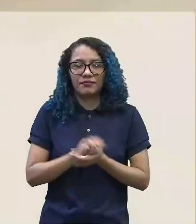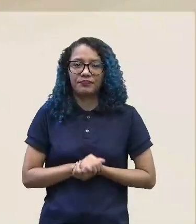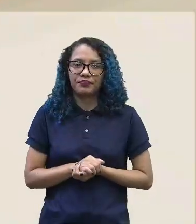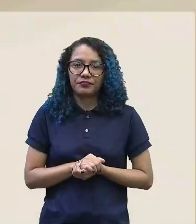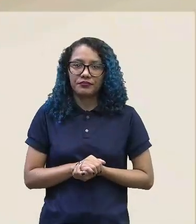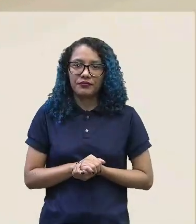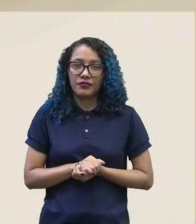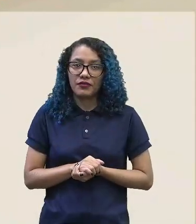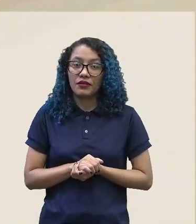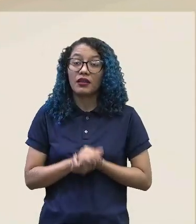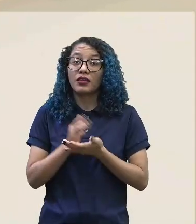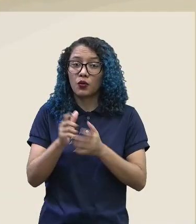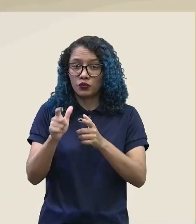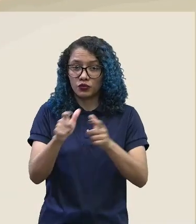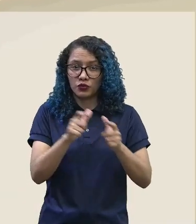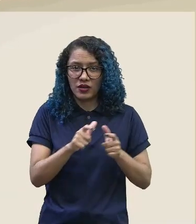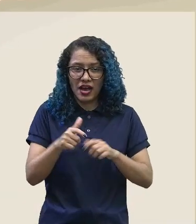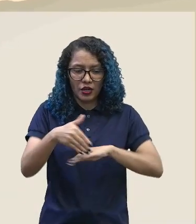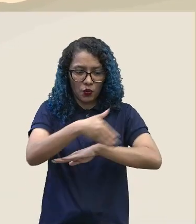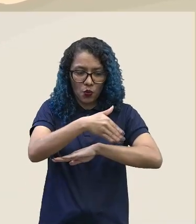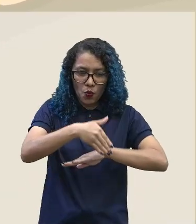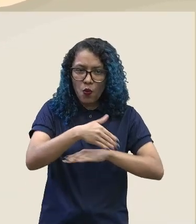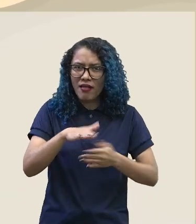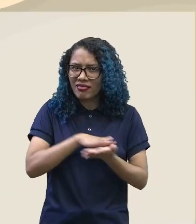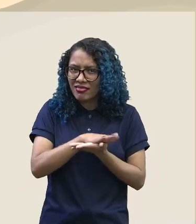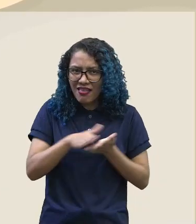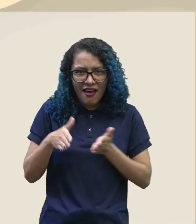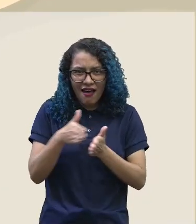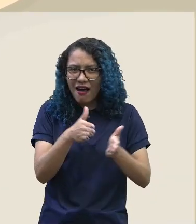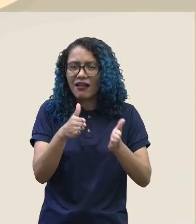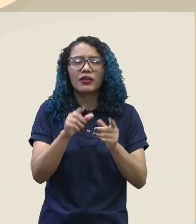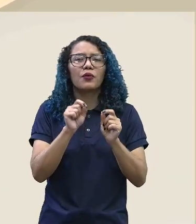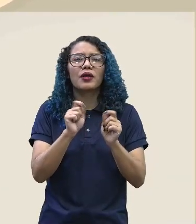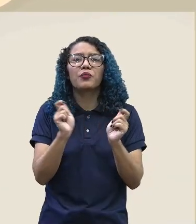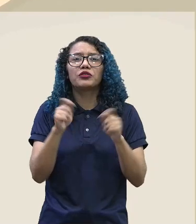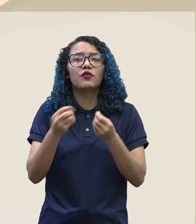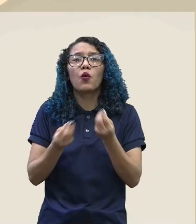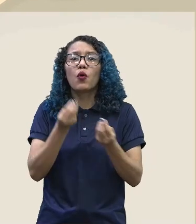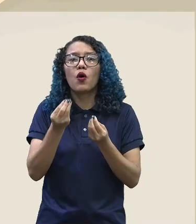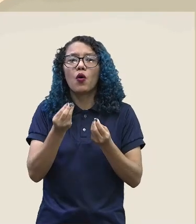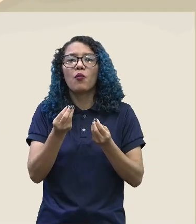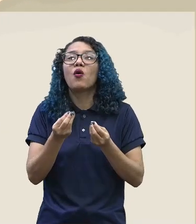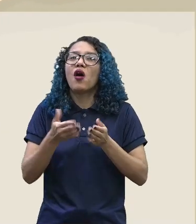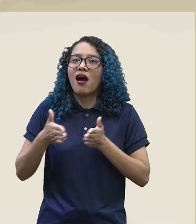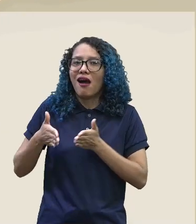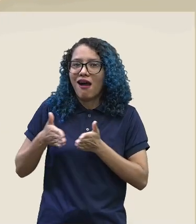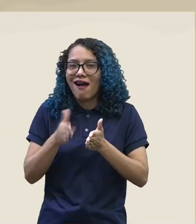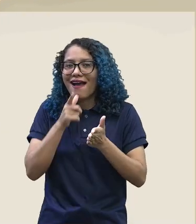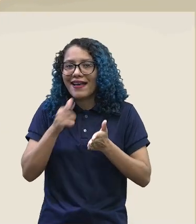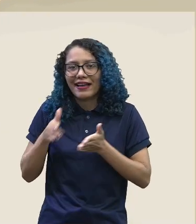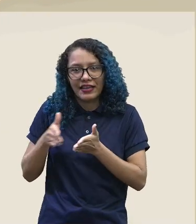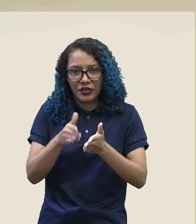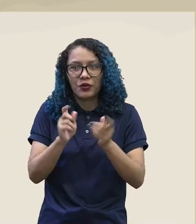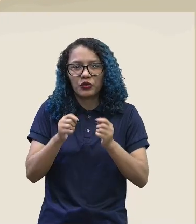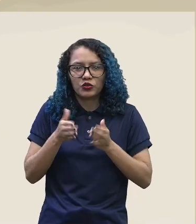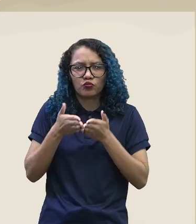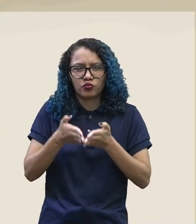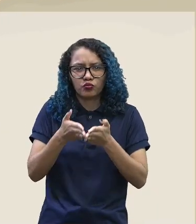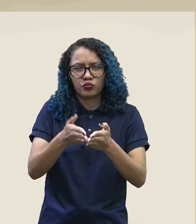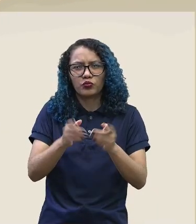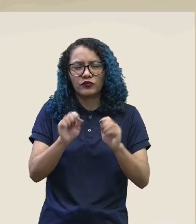Em lugares onde as estradas não chegam, o rio se transforma em estrada viva. Ele conecta as comunidades entre